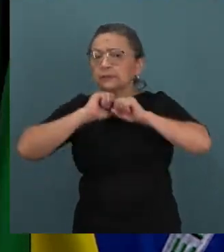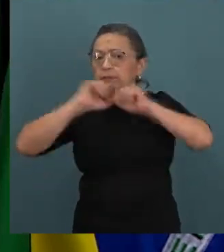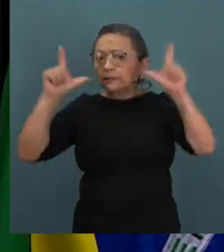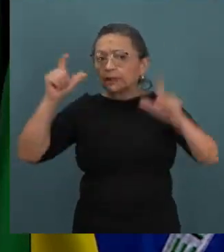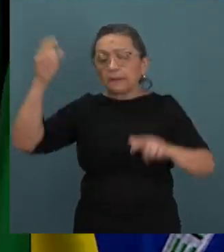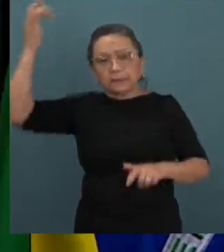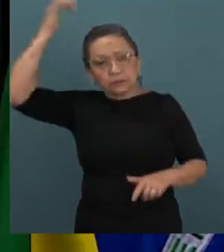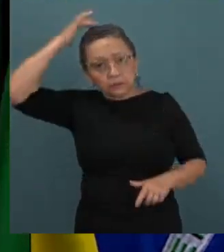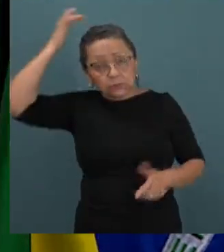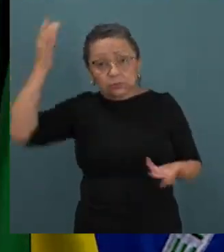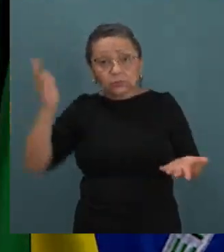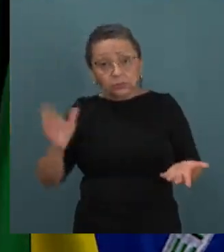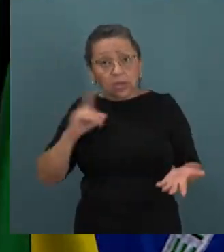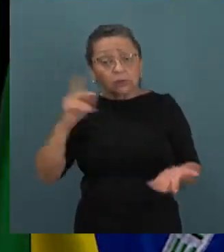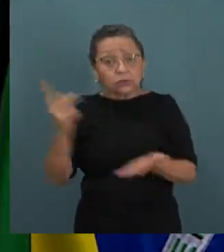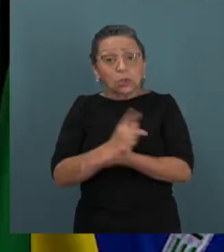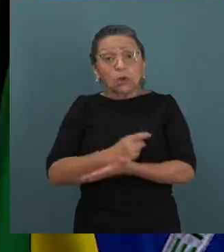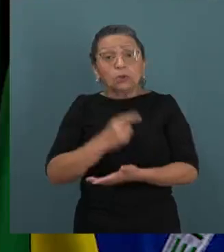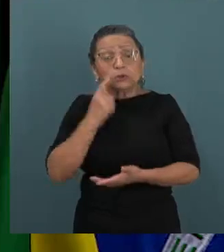Chegaram até a bloquear por